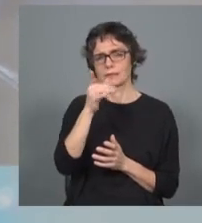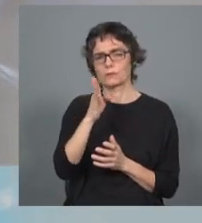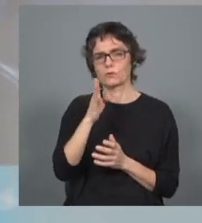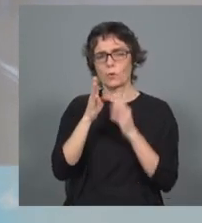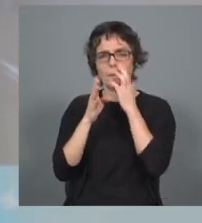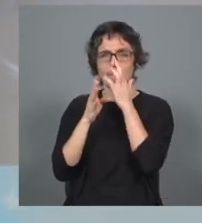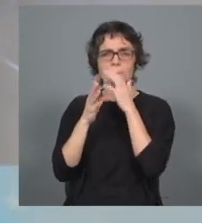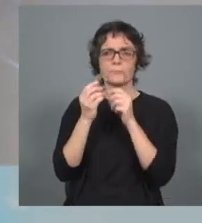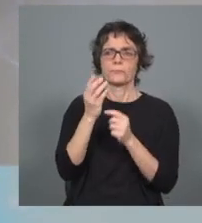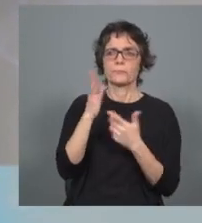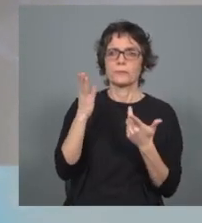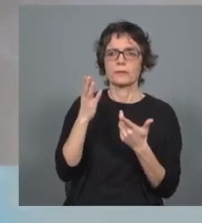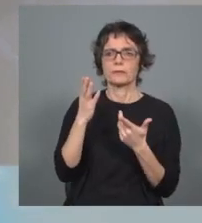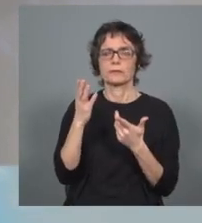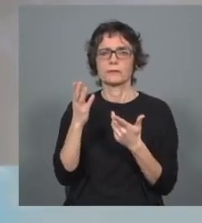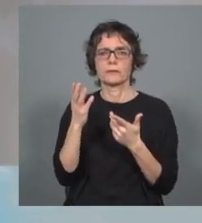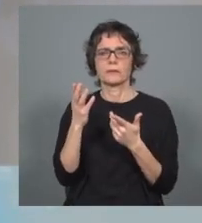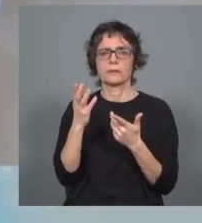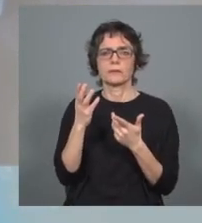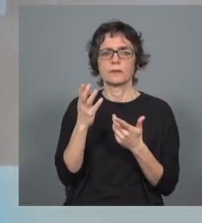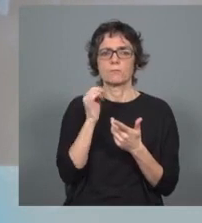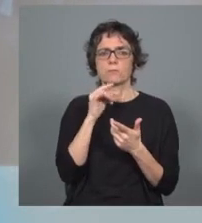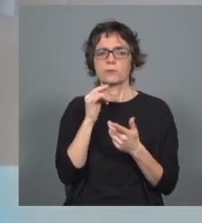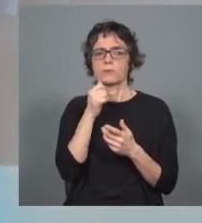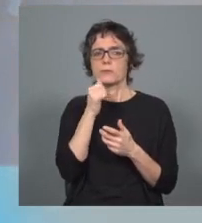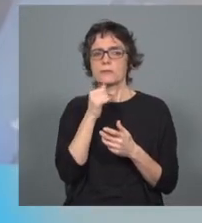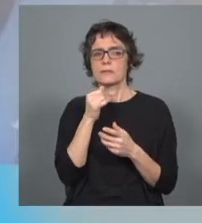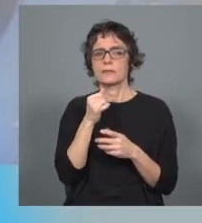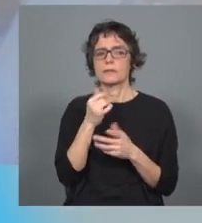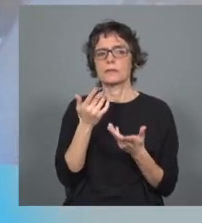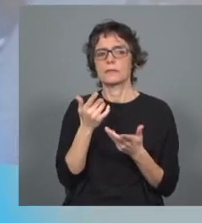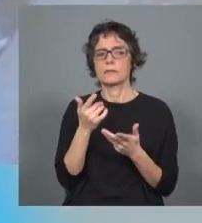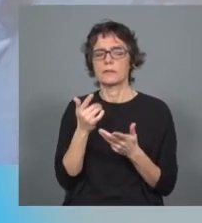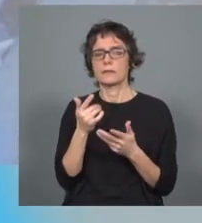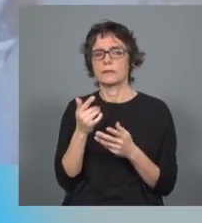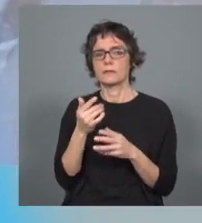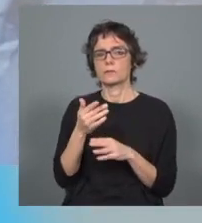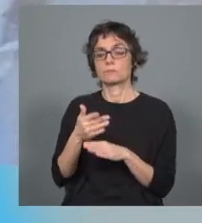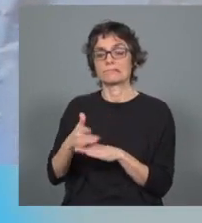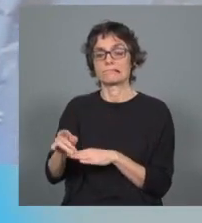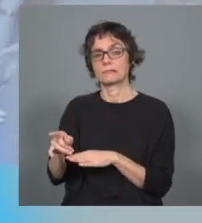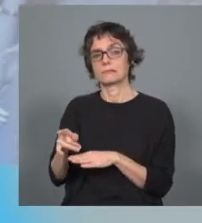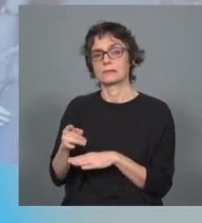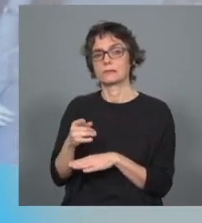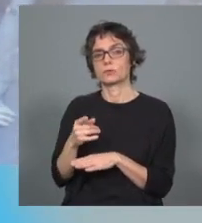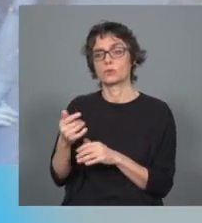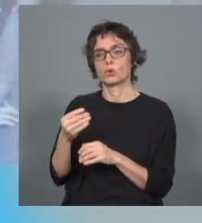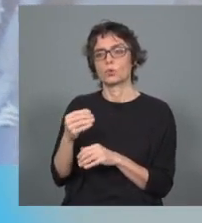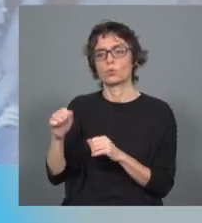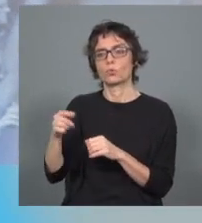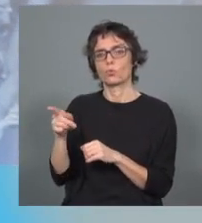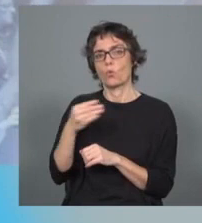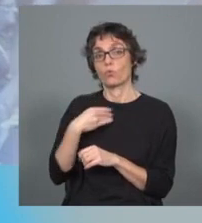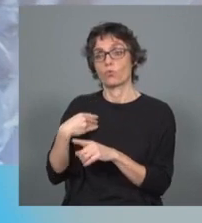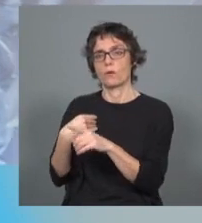ou político-jurídica, sem o consenso médico? Bom, o que nós assistimos, infelizmente, foi que, até agora, a Assembleia da República fez